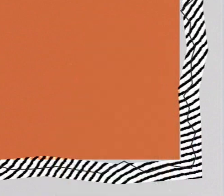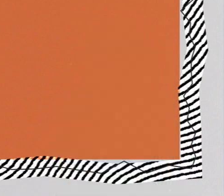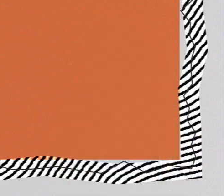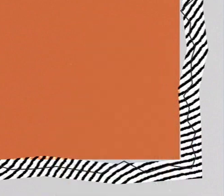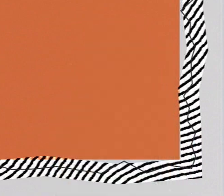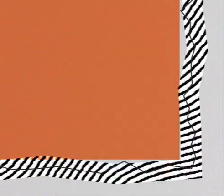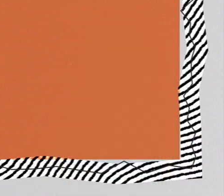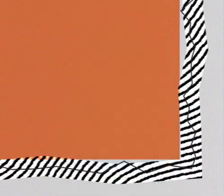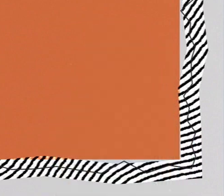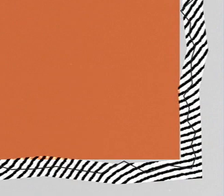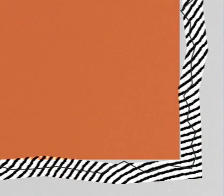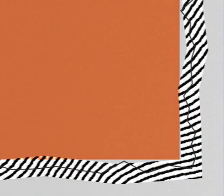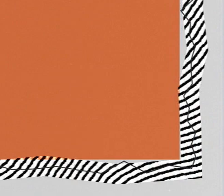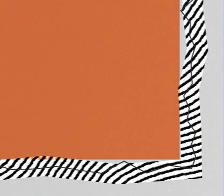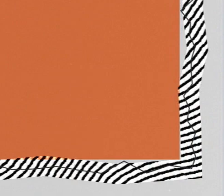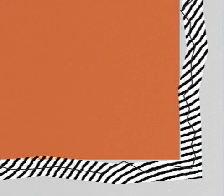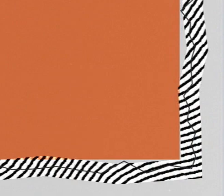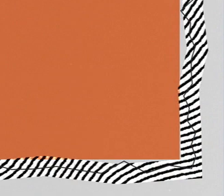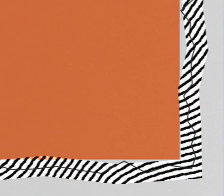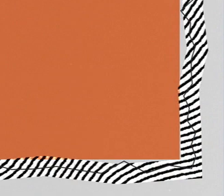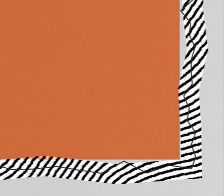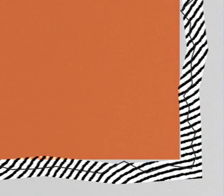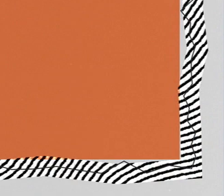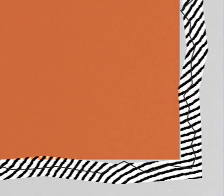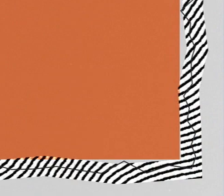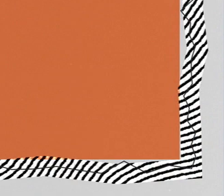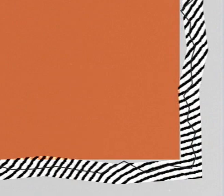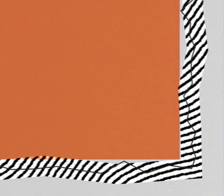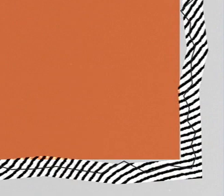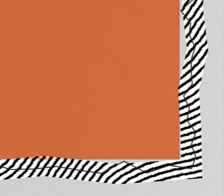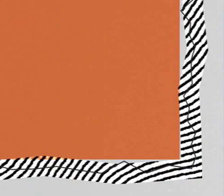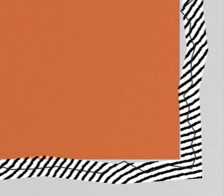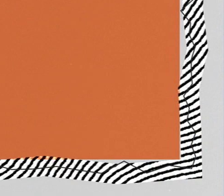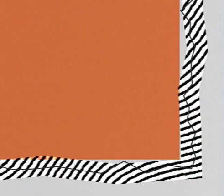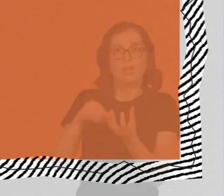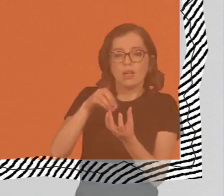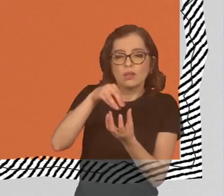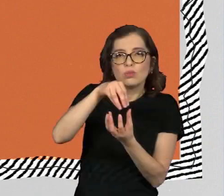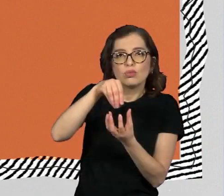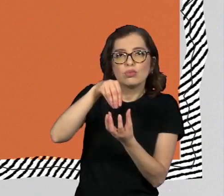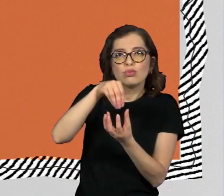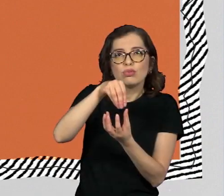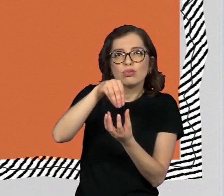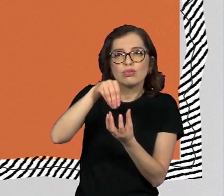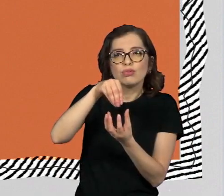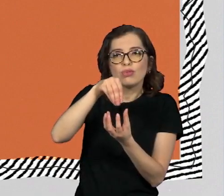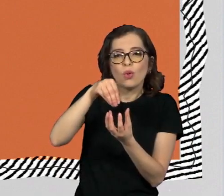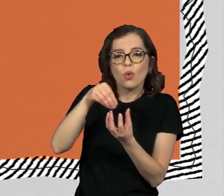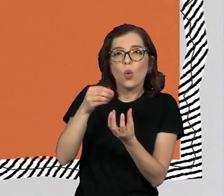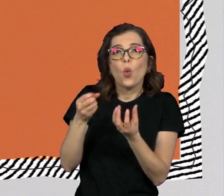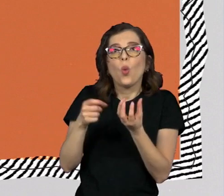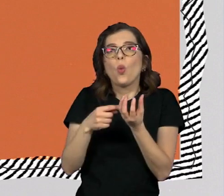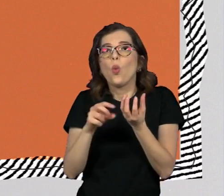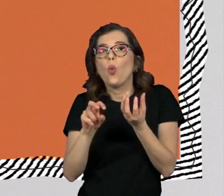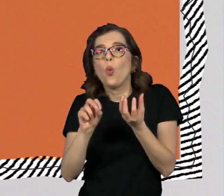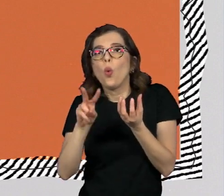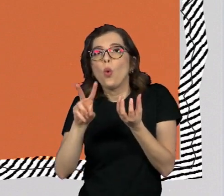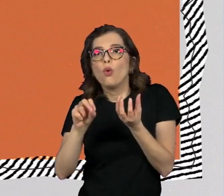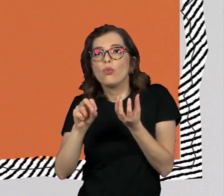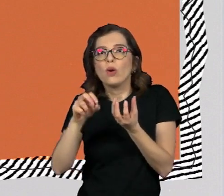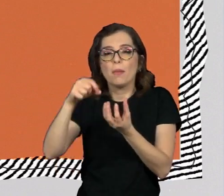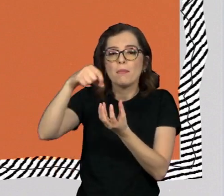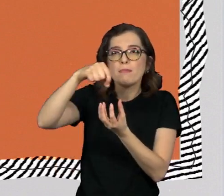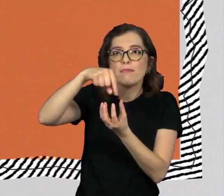A casca do ovo já é um adubo. Aqui você bota 2 sementinhas em cada uma. A hora que tiver